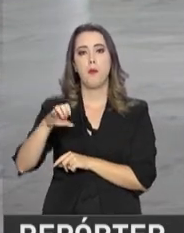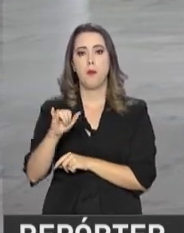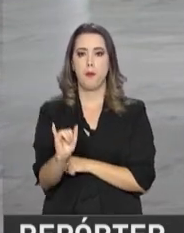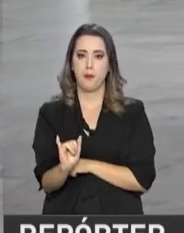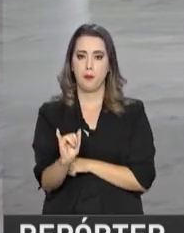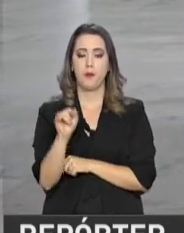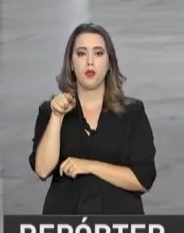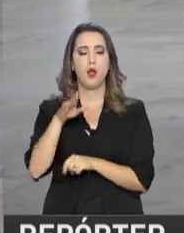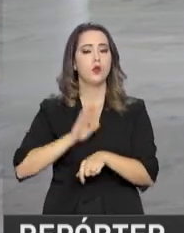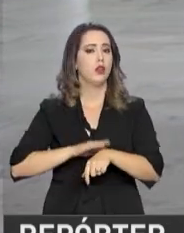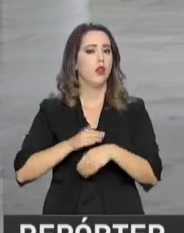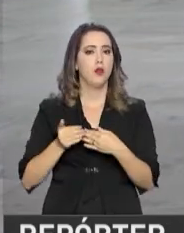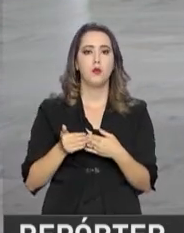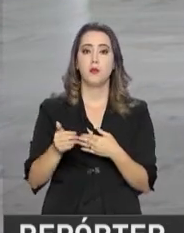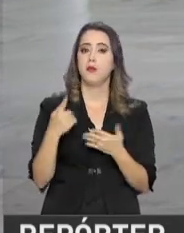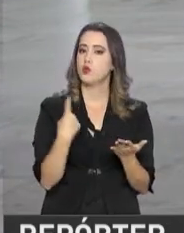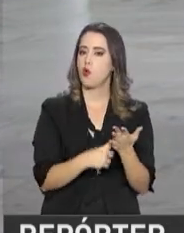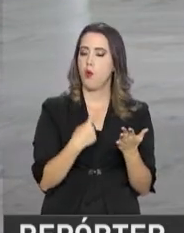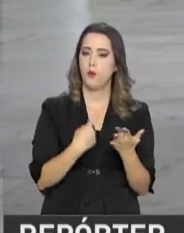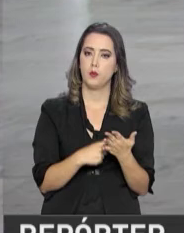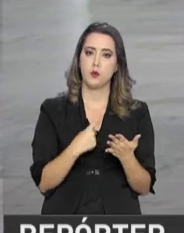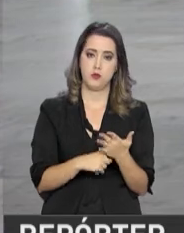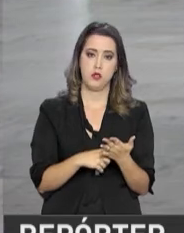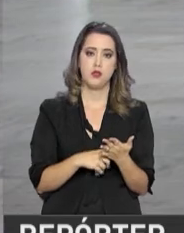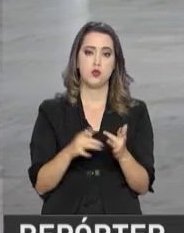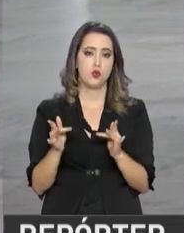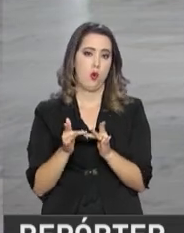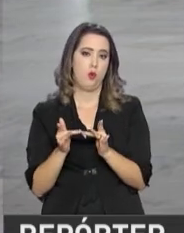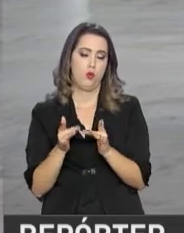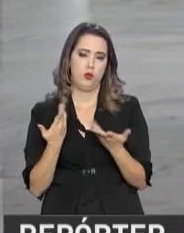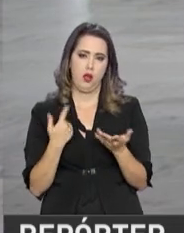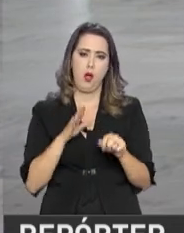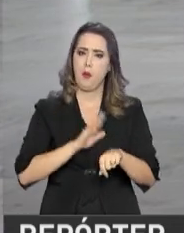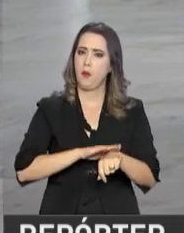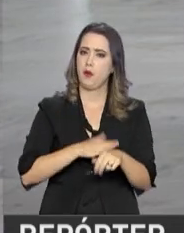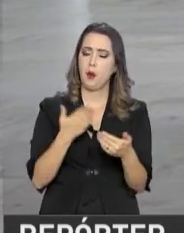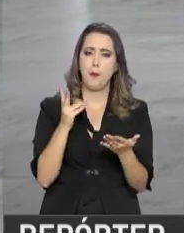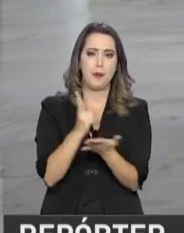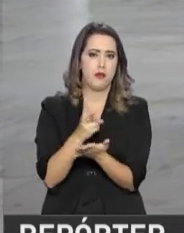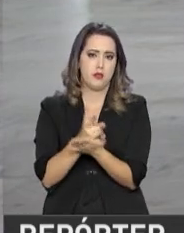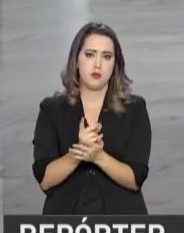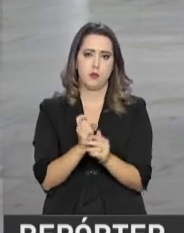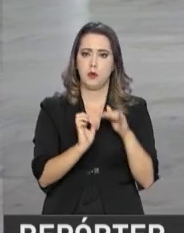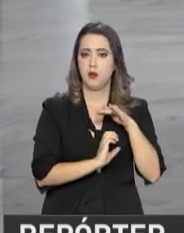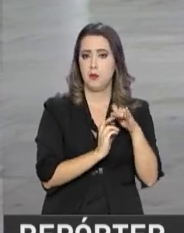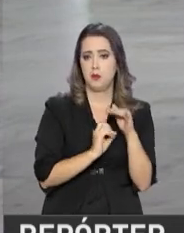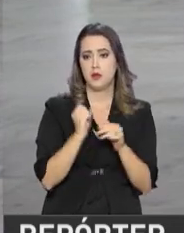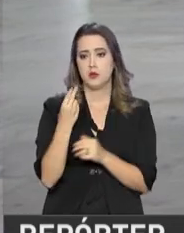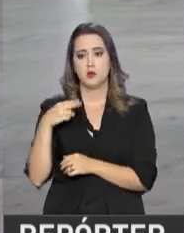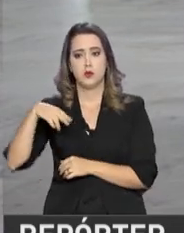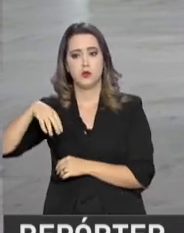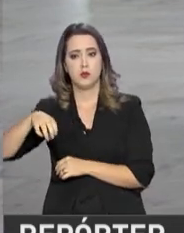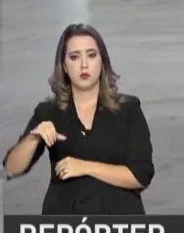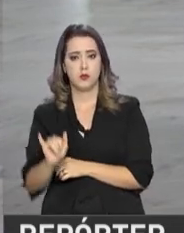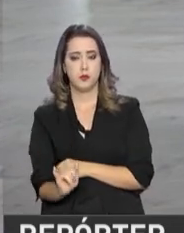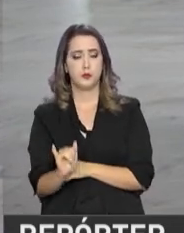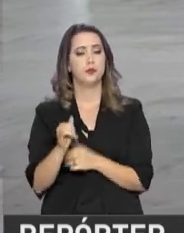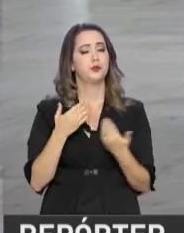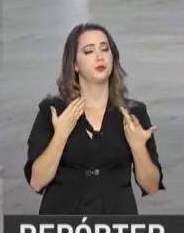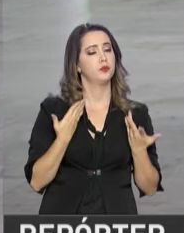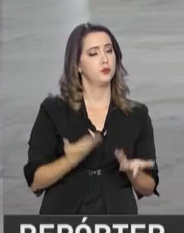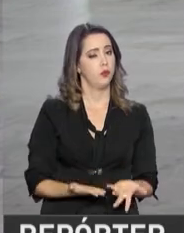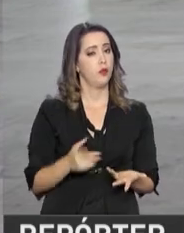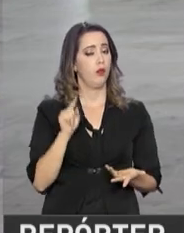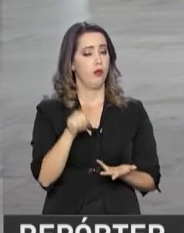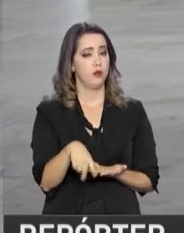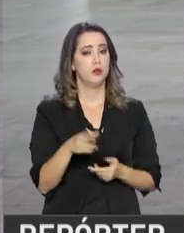é o prazo de adesão ao programa ele é o mesmo tanto para micro e pequenas empresas quanto microempreendedores